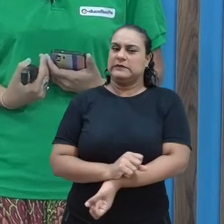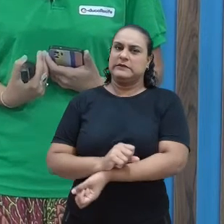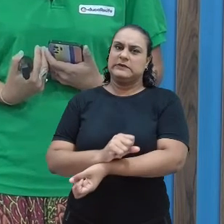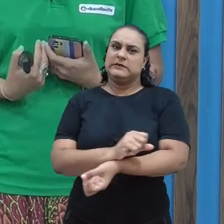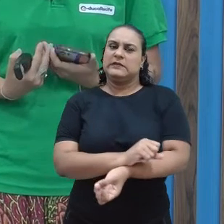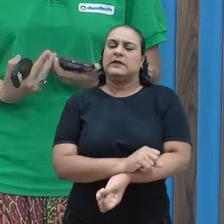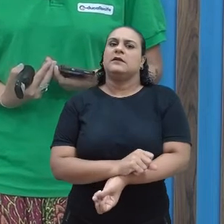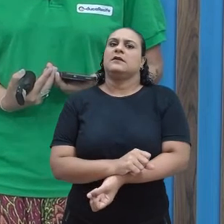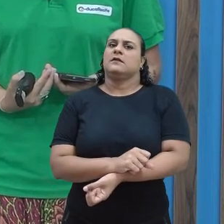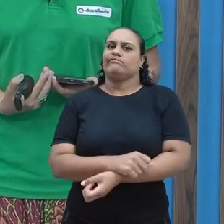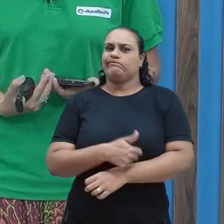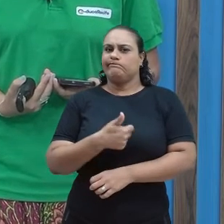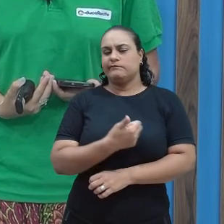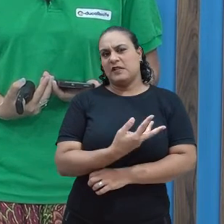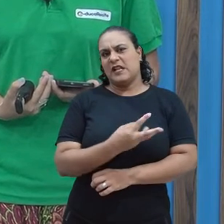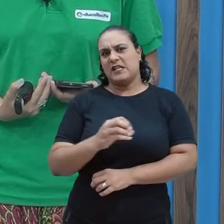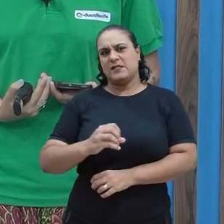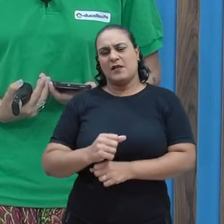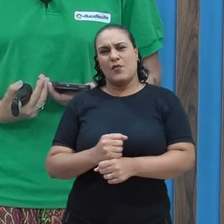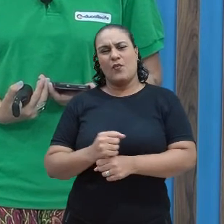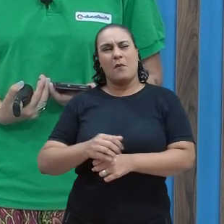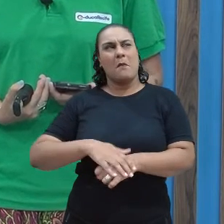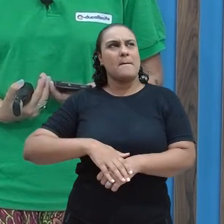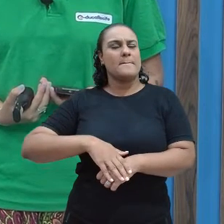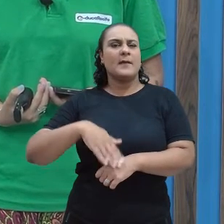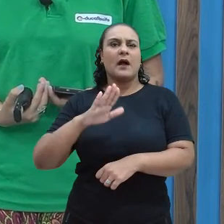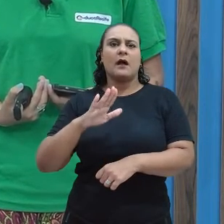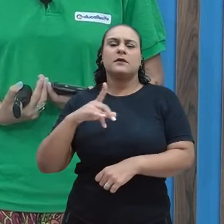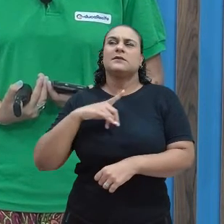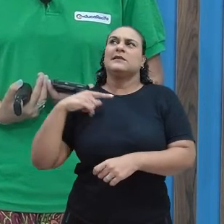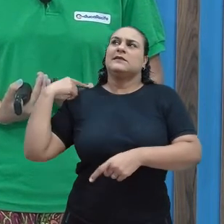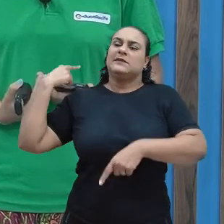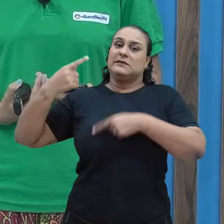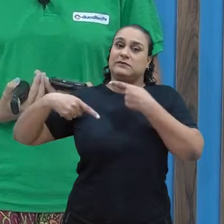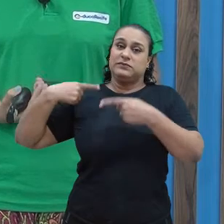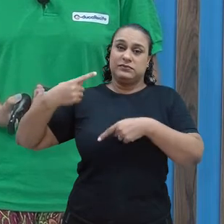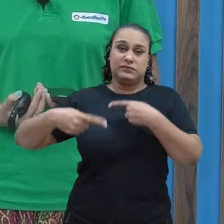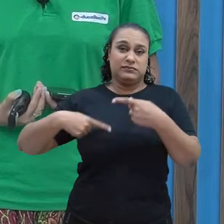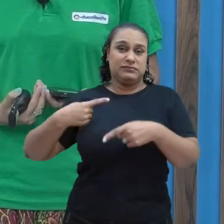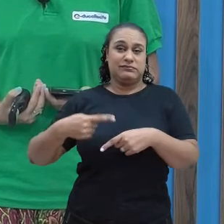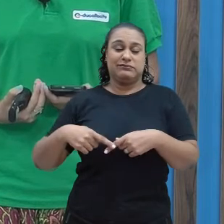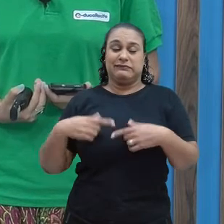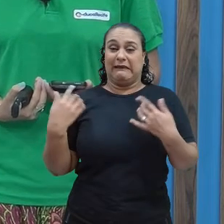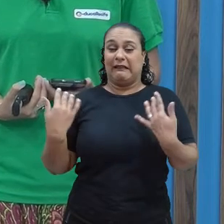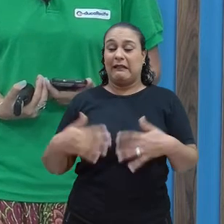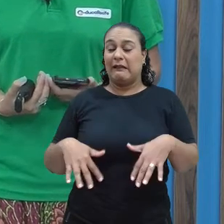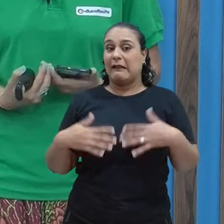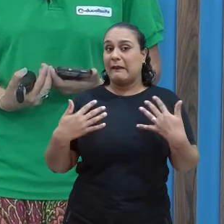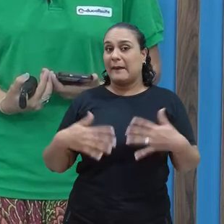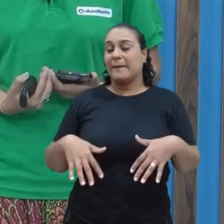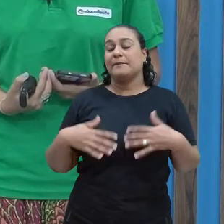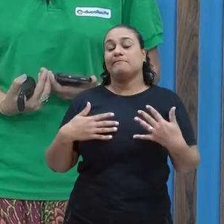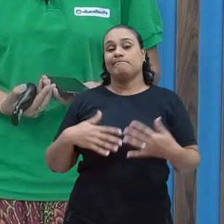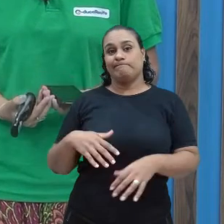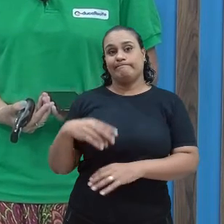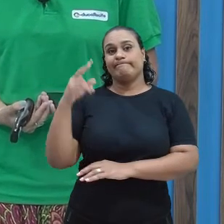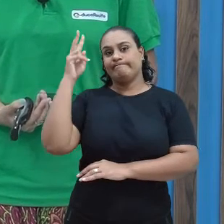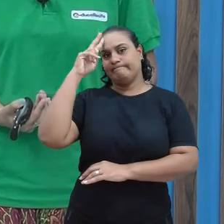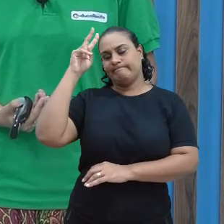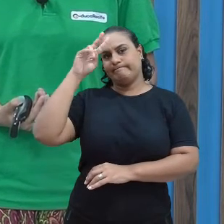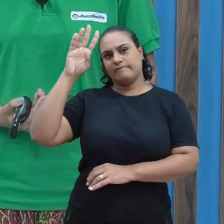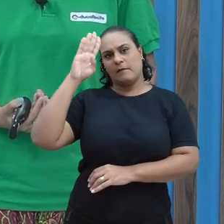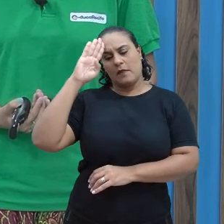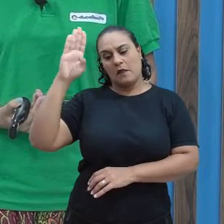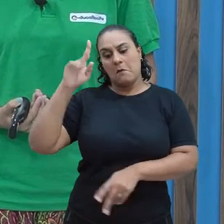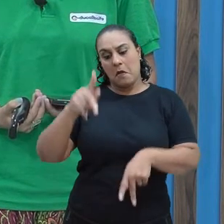é mais de 300 anos aqui no nosso país, deixou heranças muito trágicas, né, na nossa história, principalmente